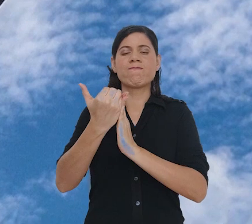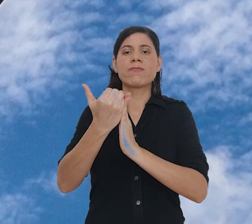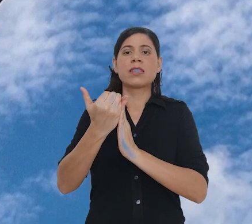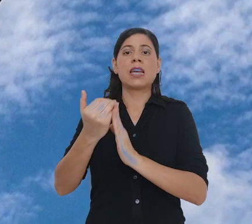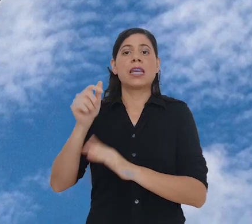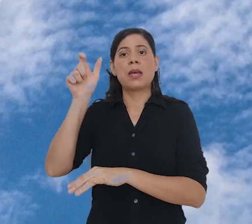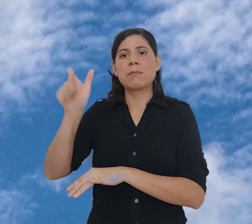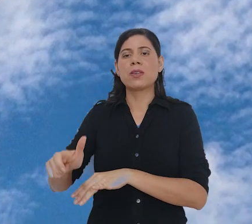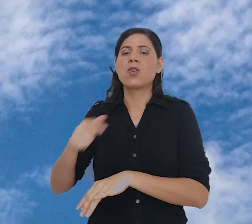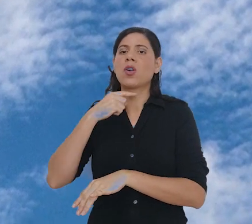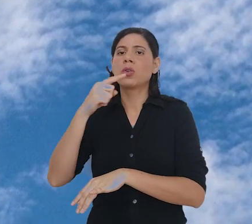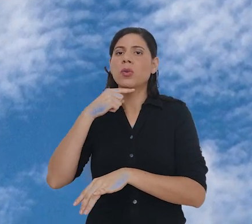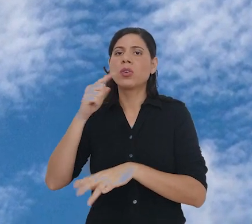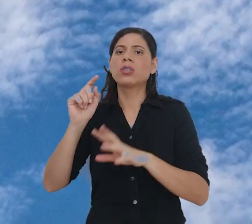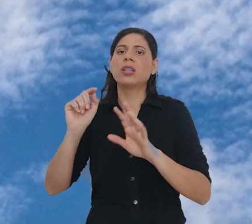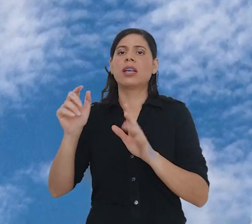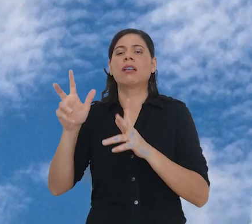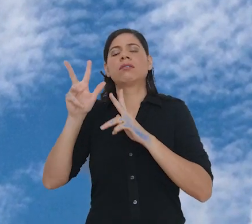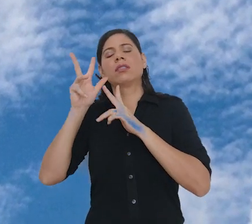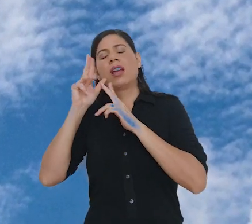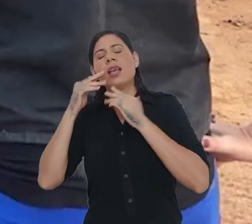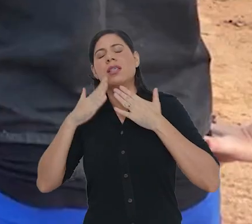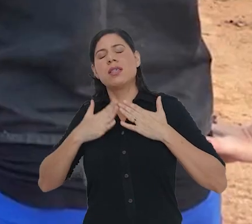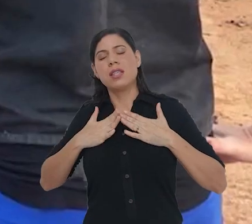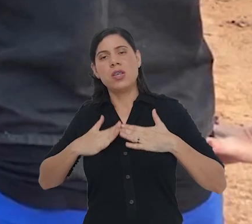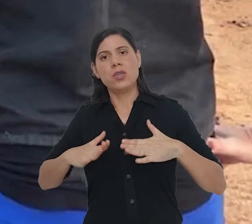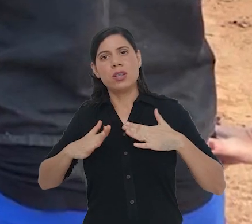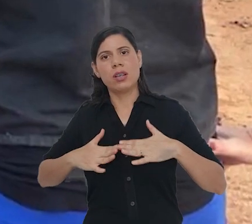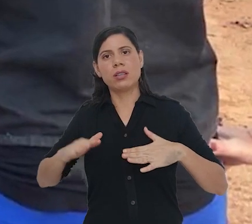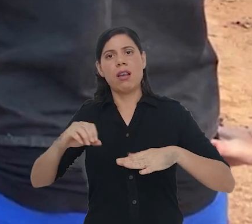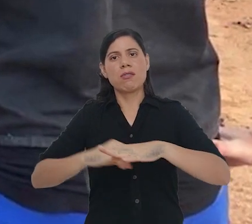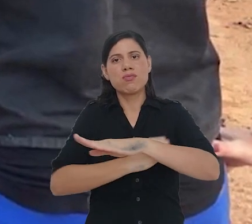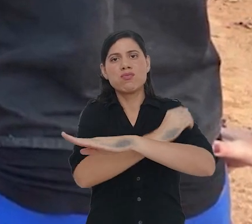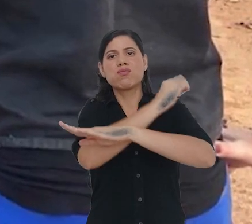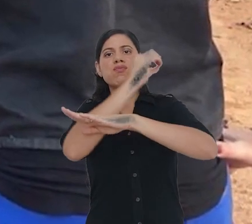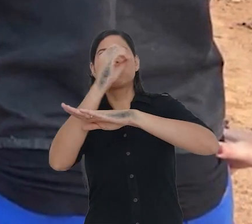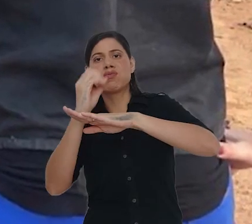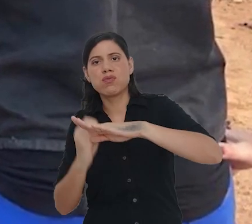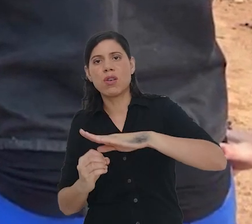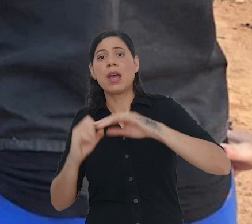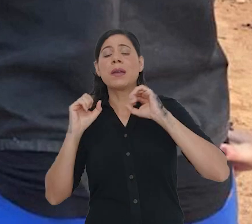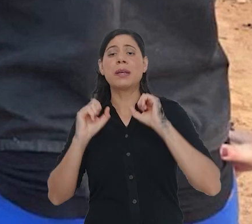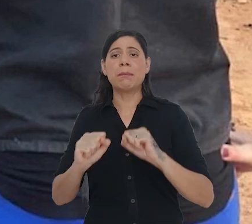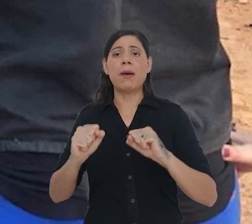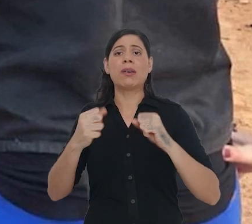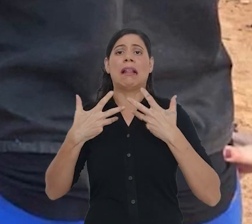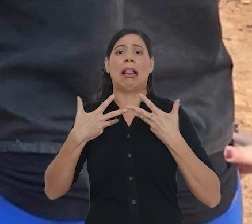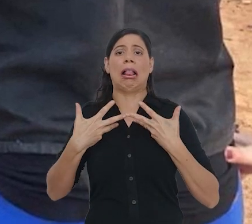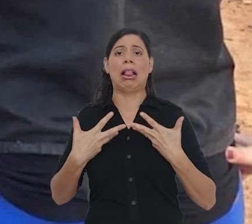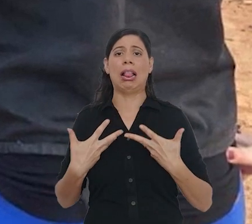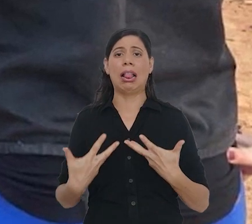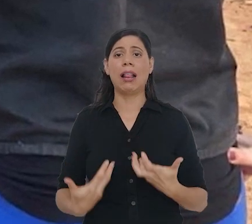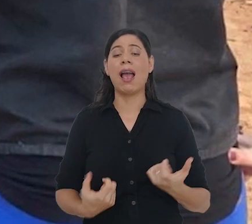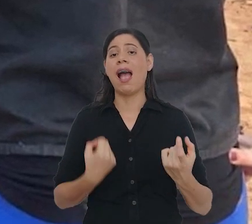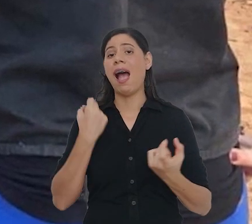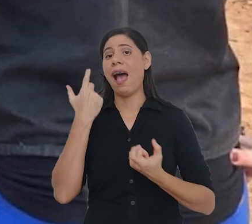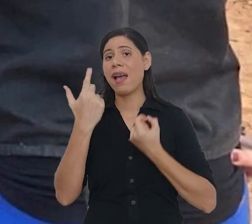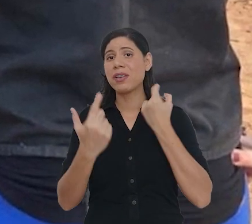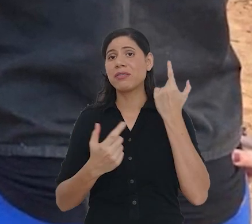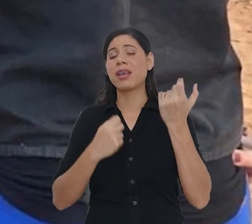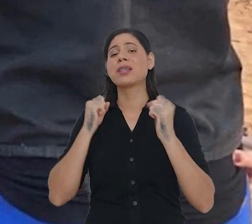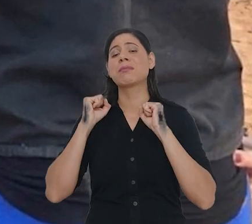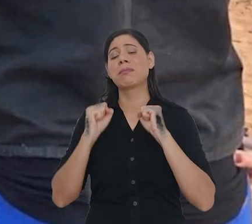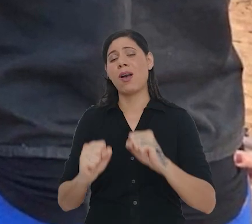não consiga recuperar suas energias de um dia para o outro, o que pode inclusive exaurir as suas forças, levando-o, muitas vezes,